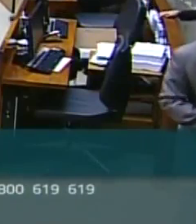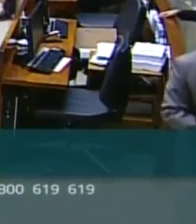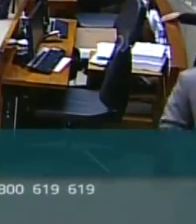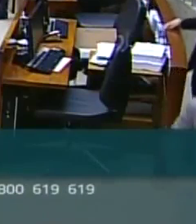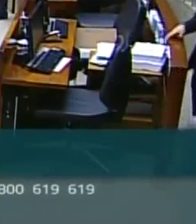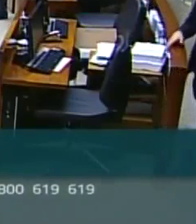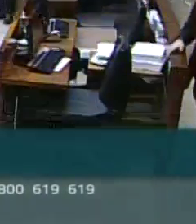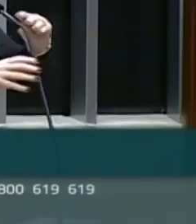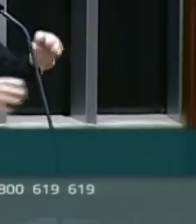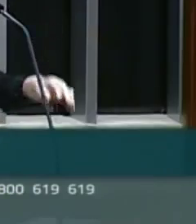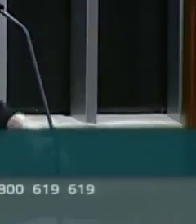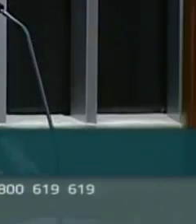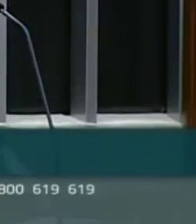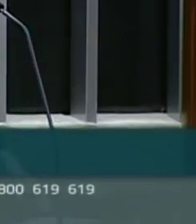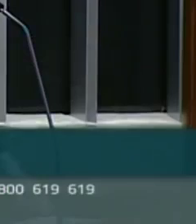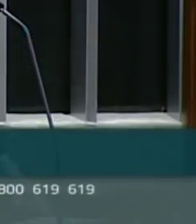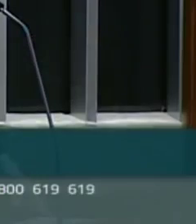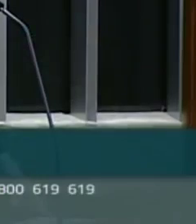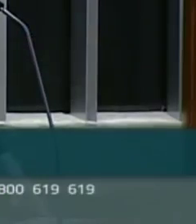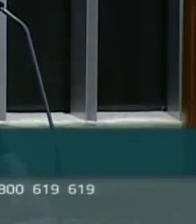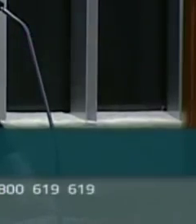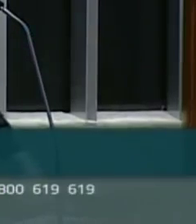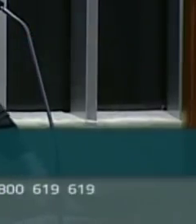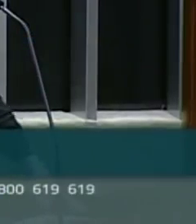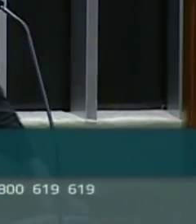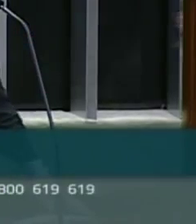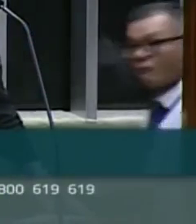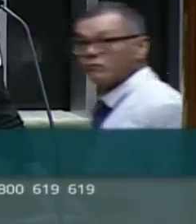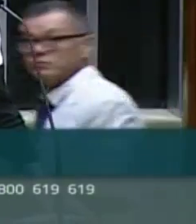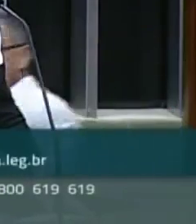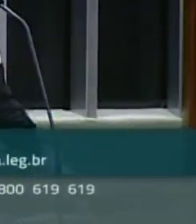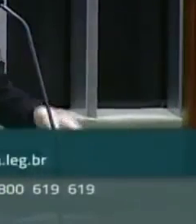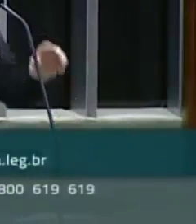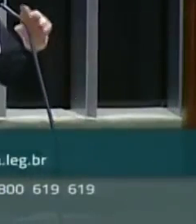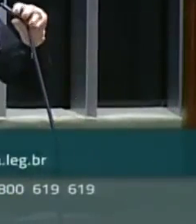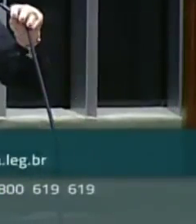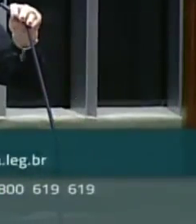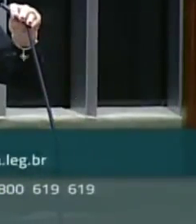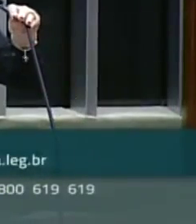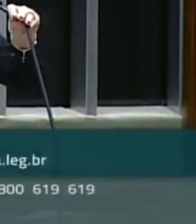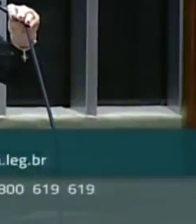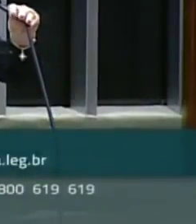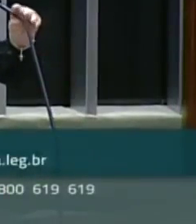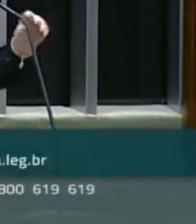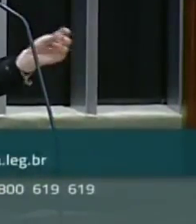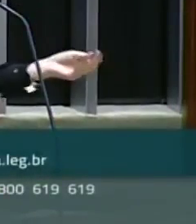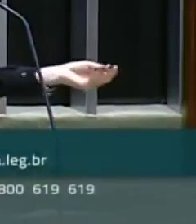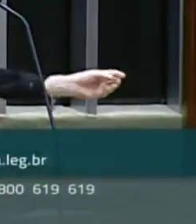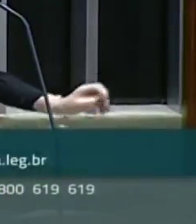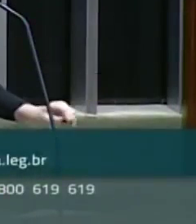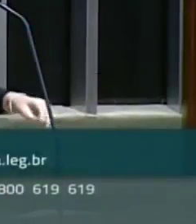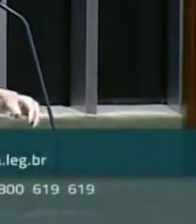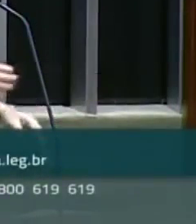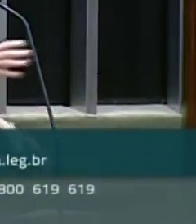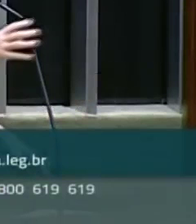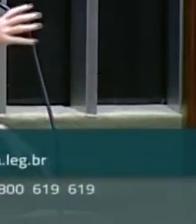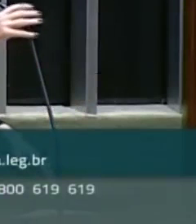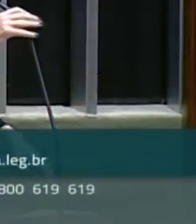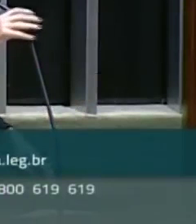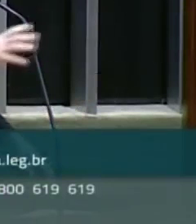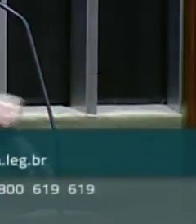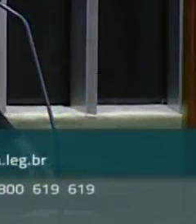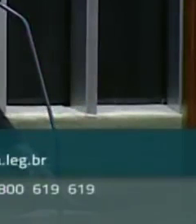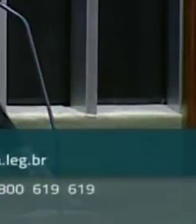Senhor presidente, senhoras e senhores deputados, eu quero aqui, como membro da Comissão da Pessoa